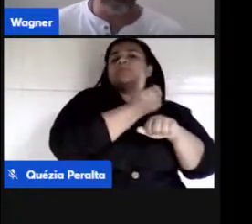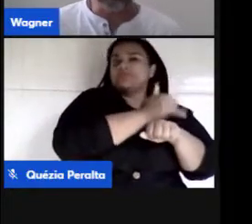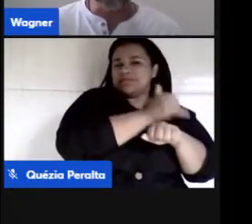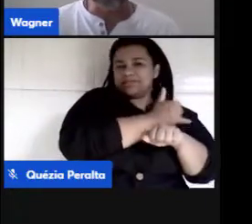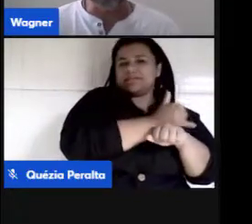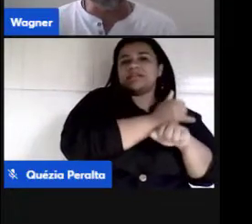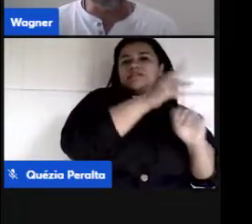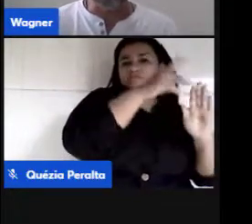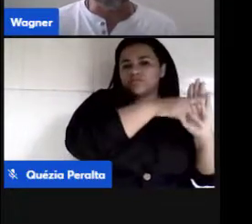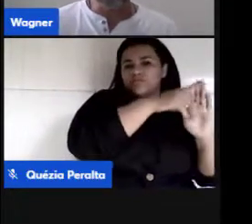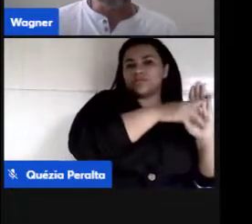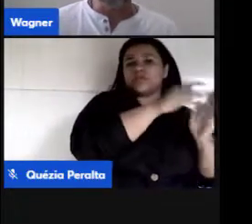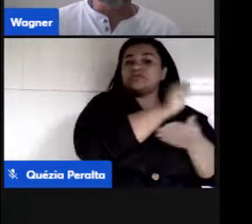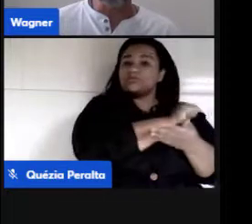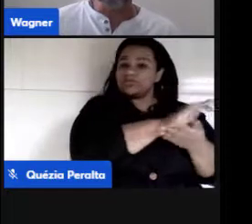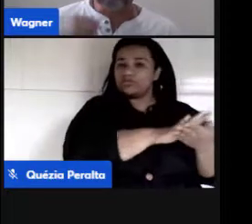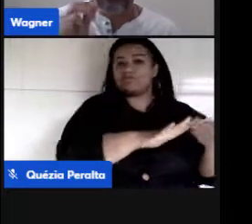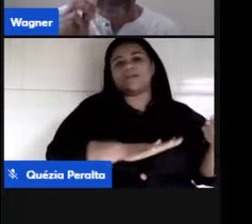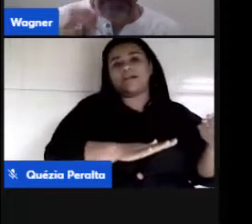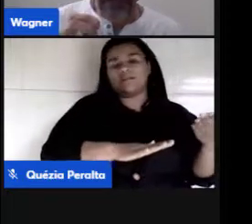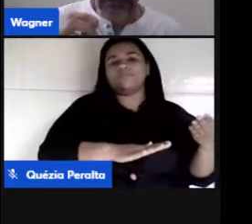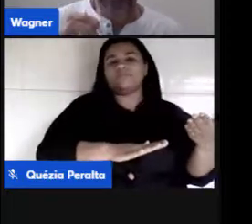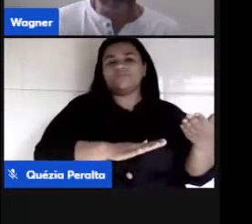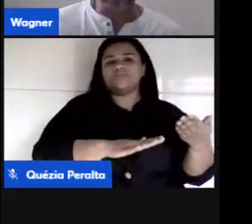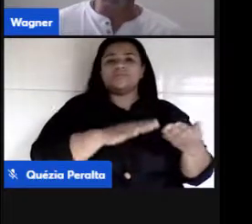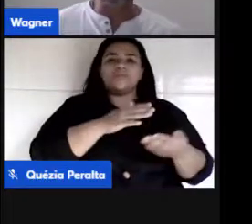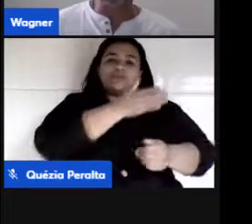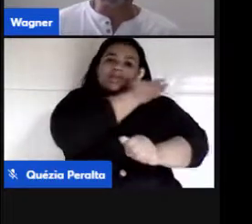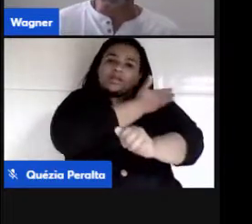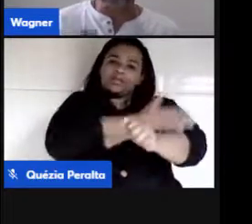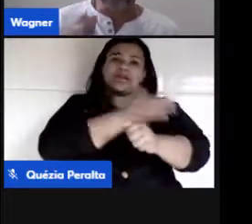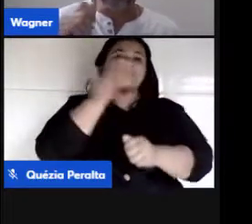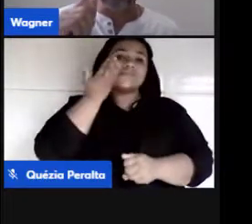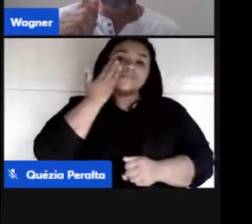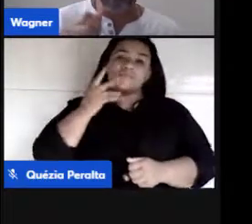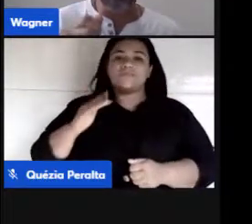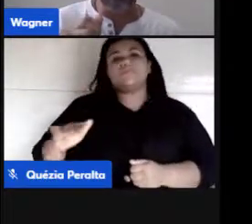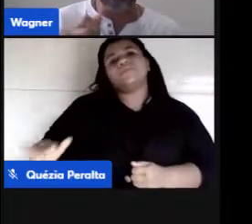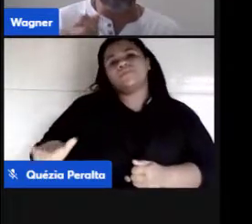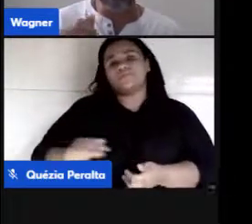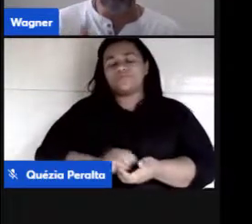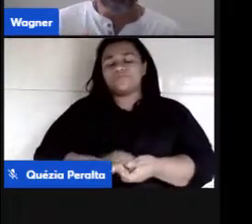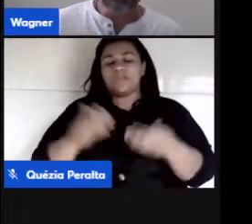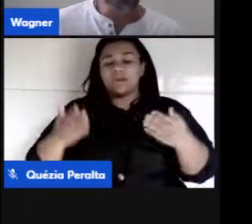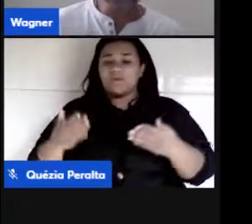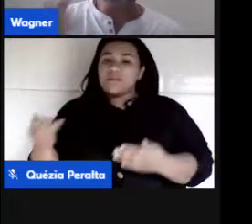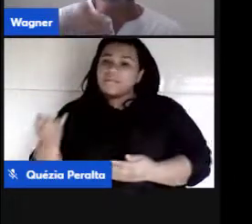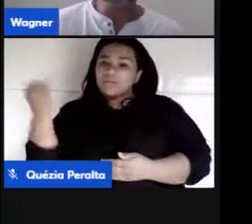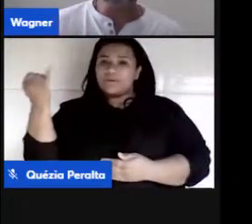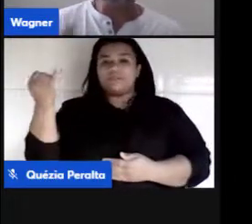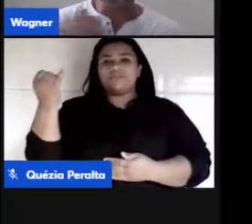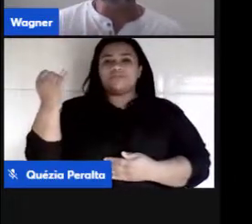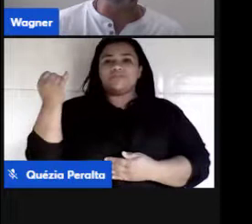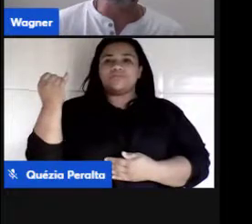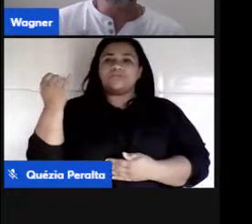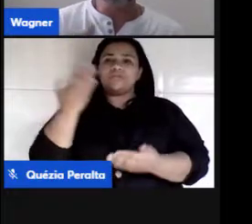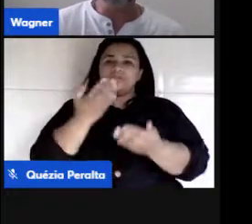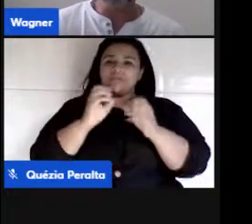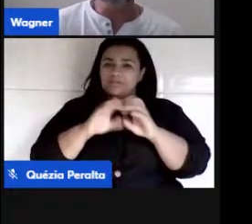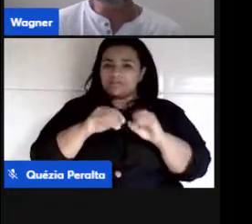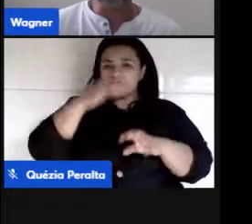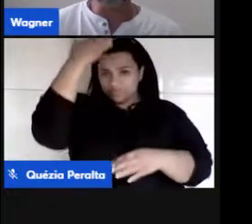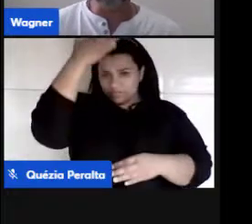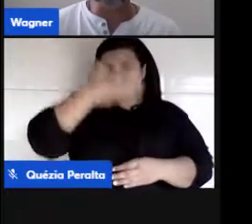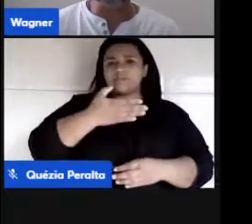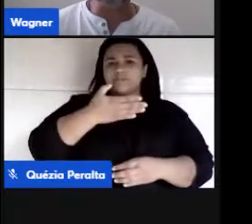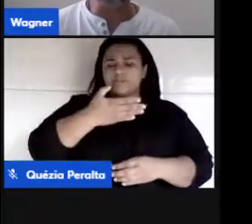infantil. Portanto, é muito importante, nesse momento presencial, sempre estar retomando